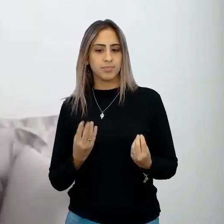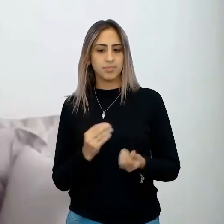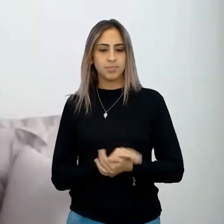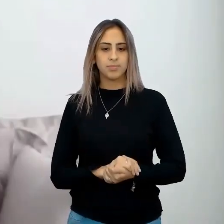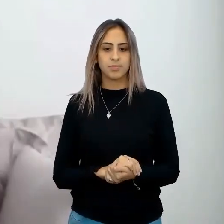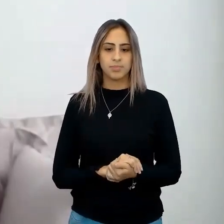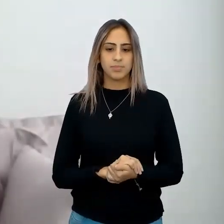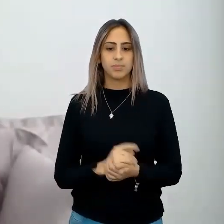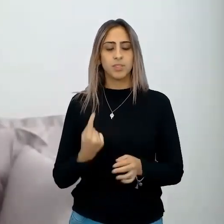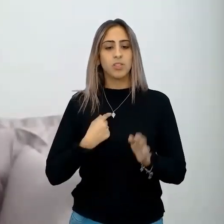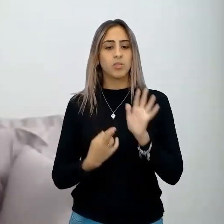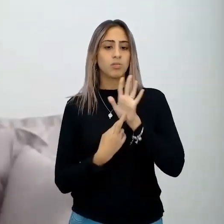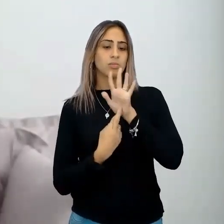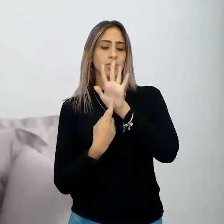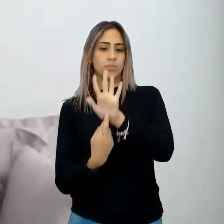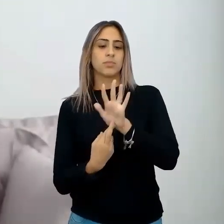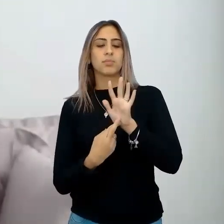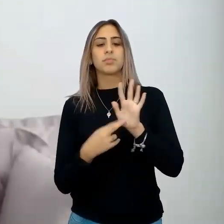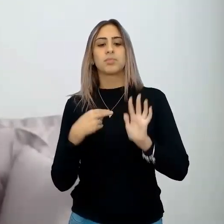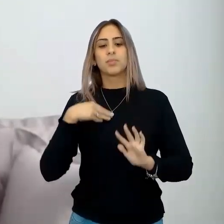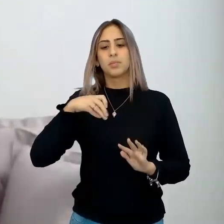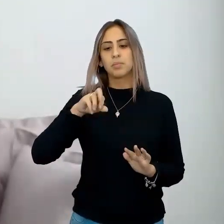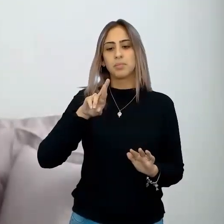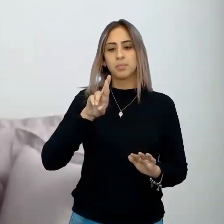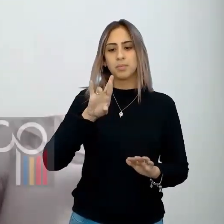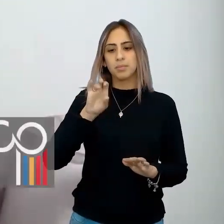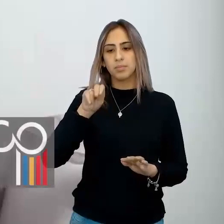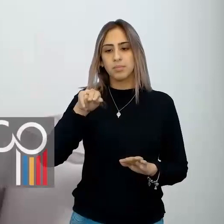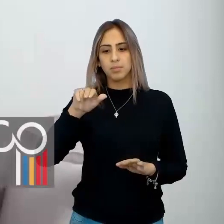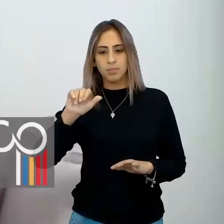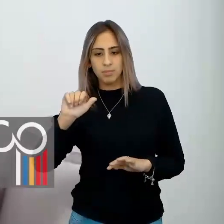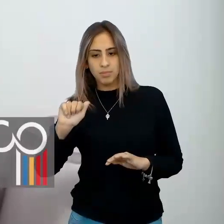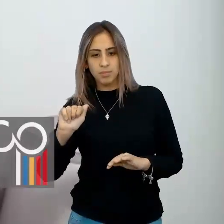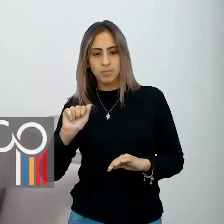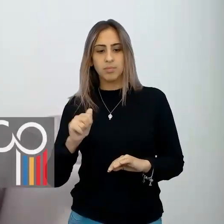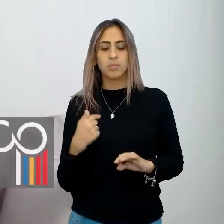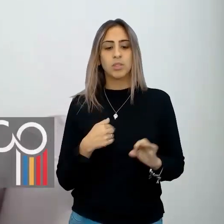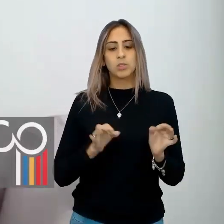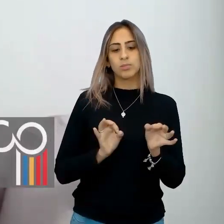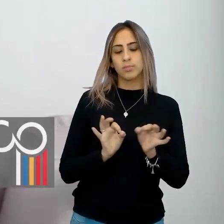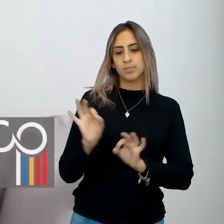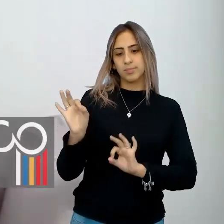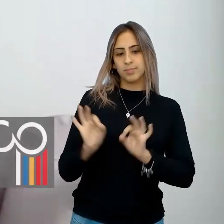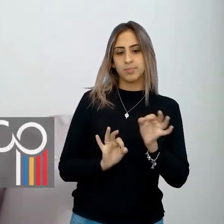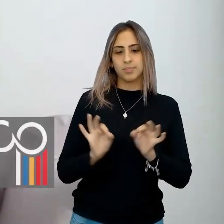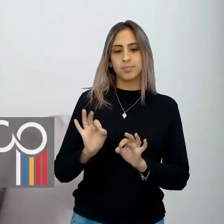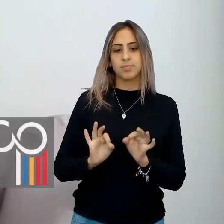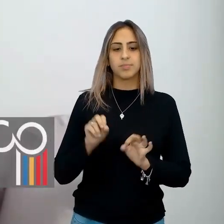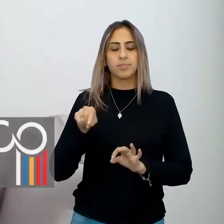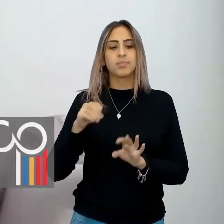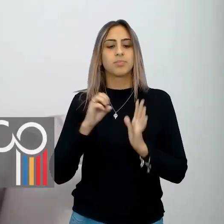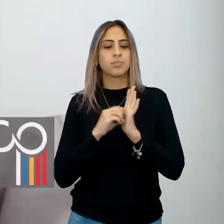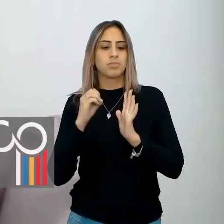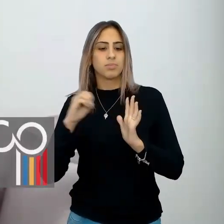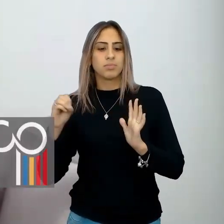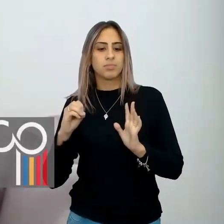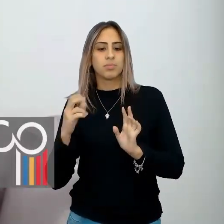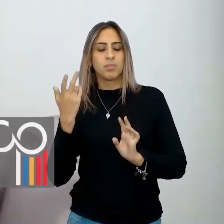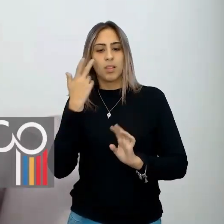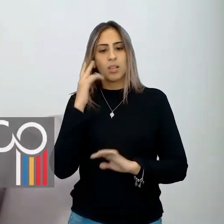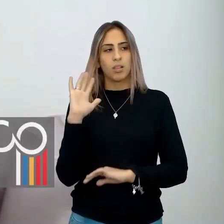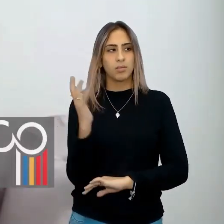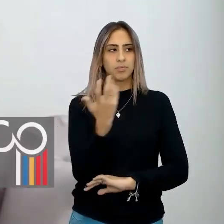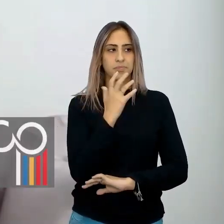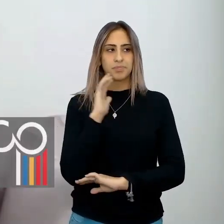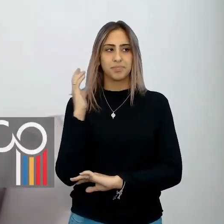Bom, eu vou me apresentar, sou Mariana Tambellini Faustino e sou coordenadora da área de Ciências da Natureza, né, para o Programa